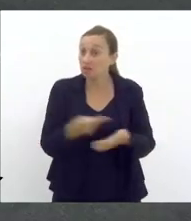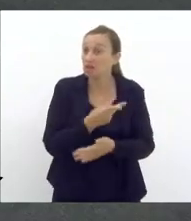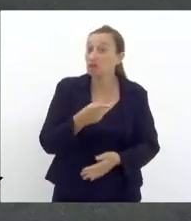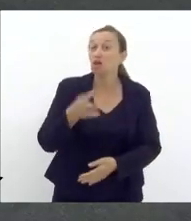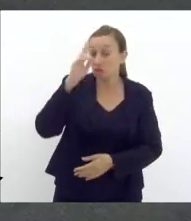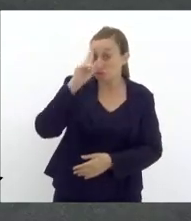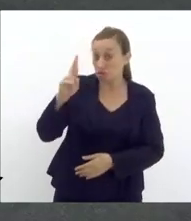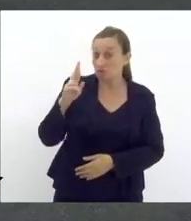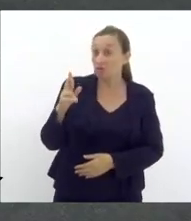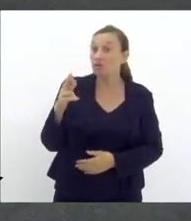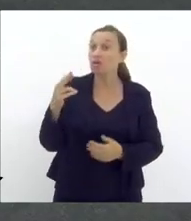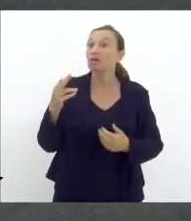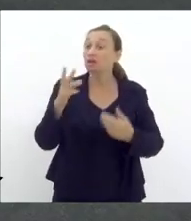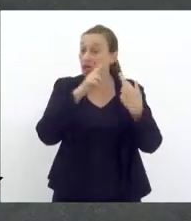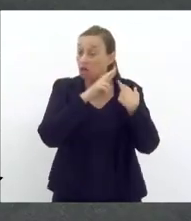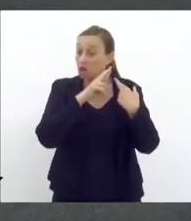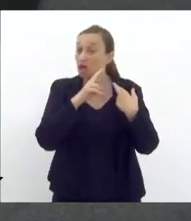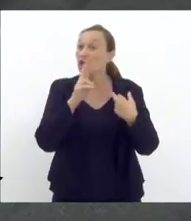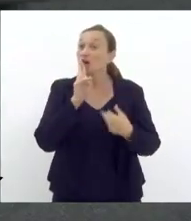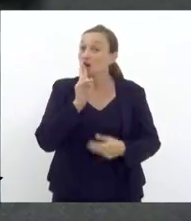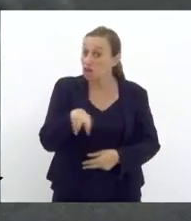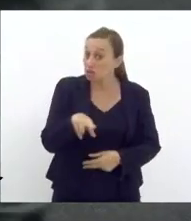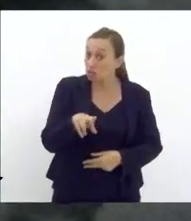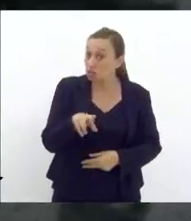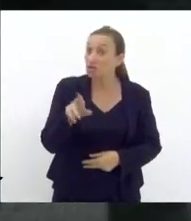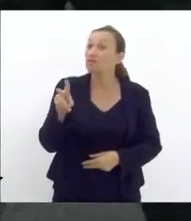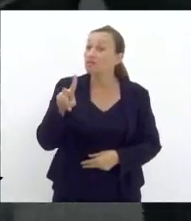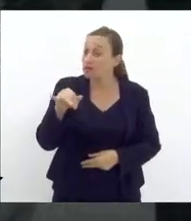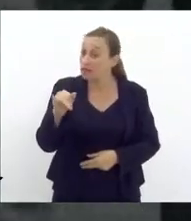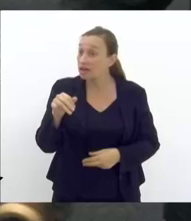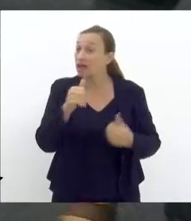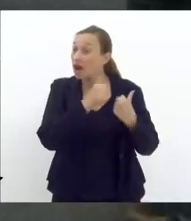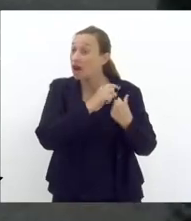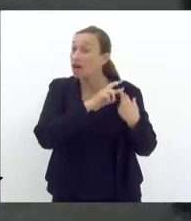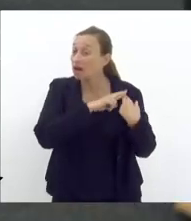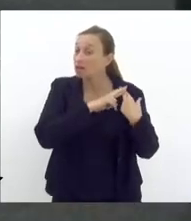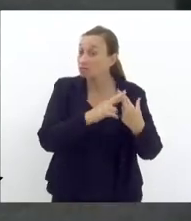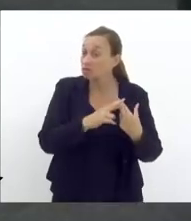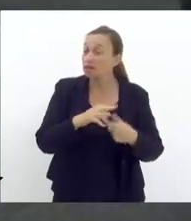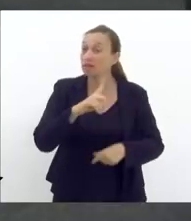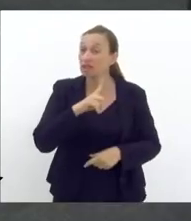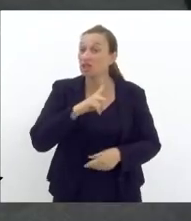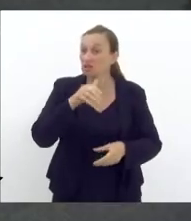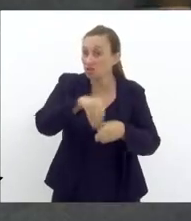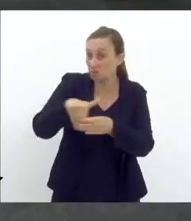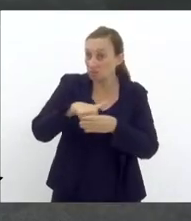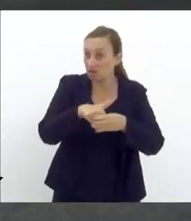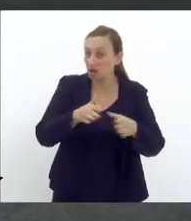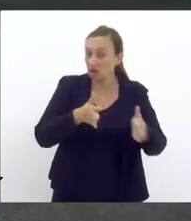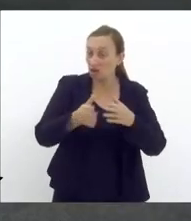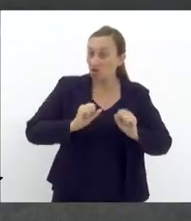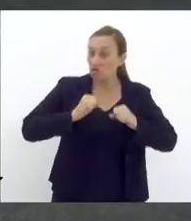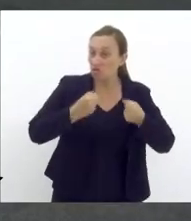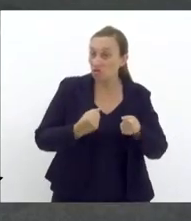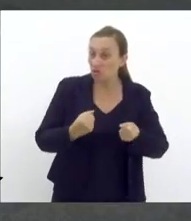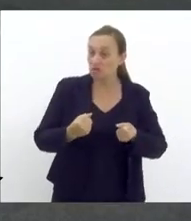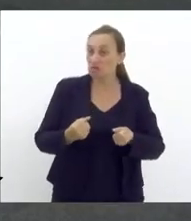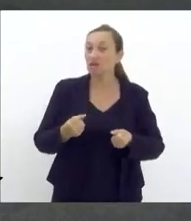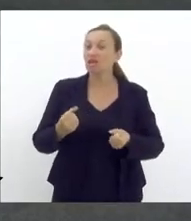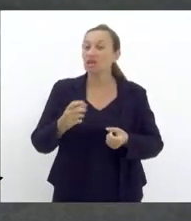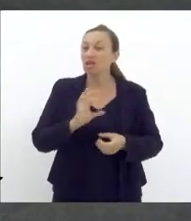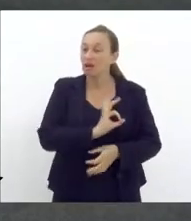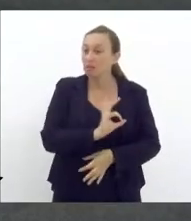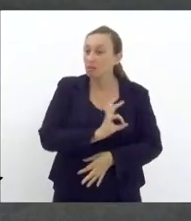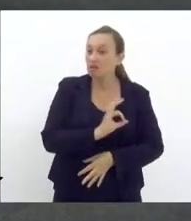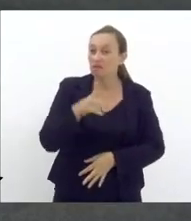Terá que se responder vossa excelência vai ter que assumir o que fez na hora da eleição é força e Honra na hora de sentar na frente da polícia